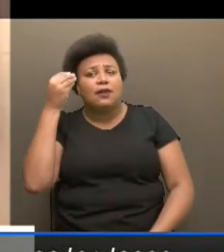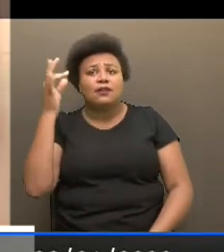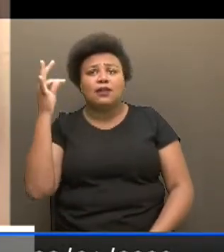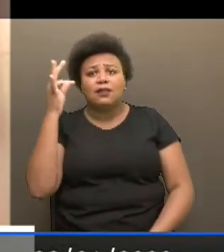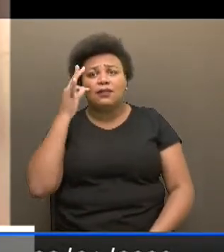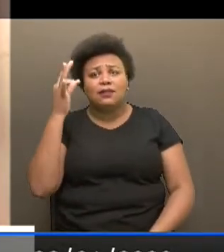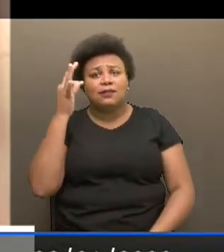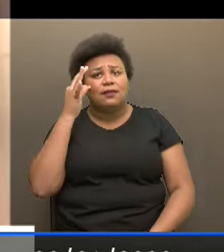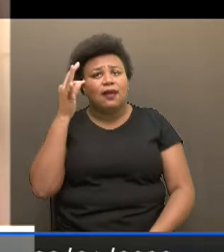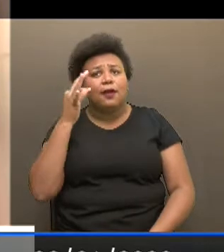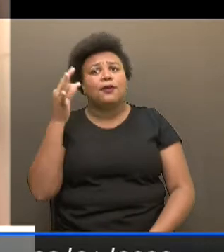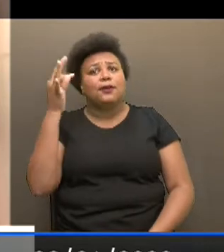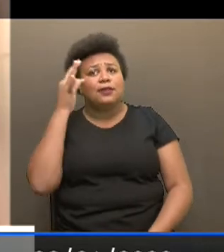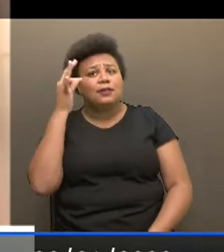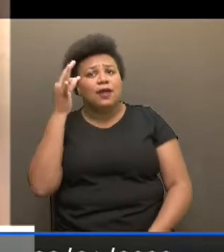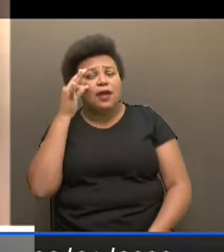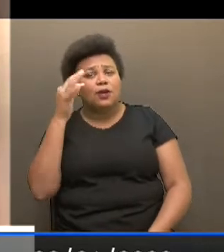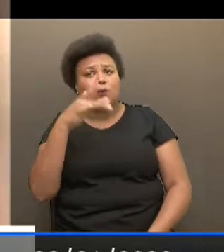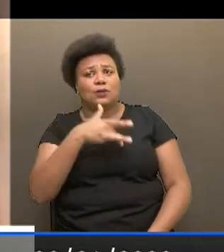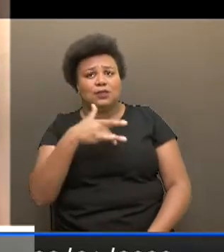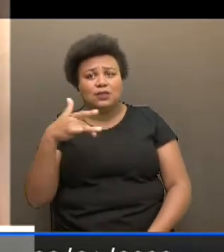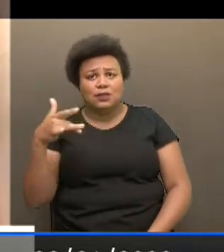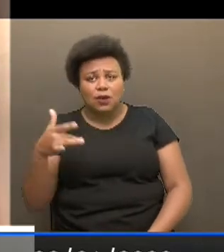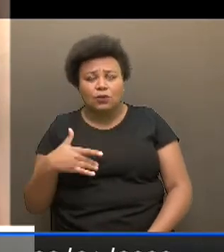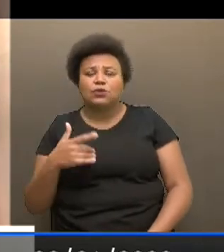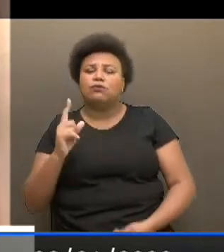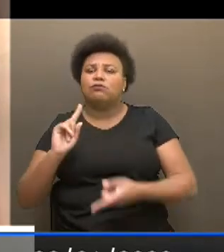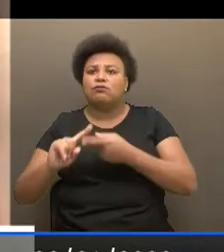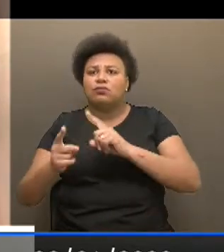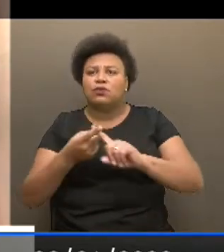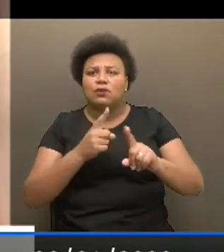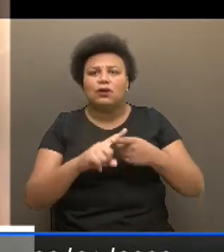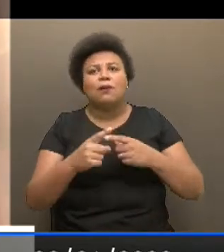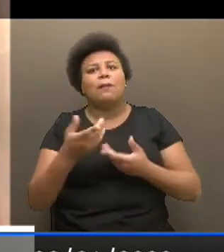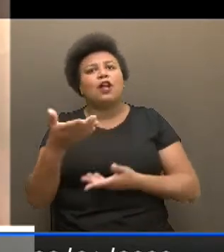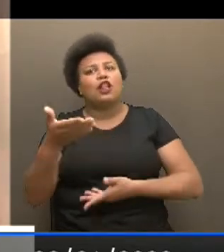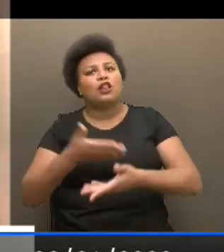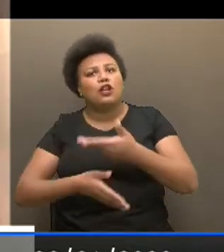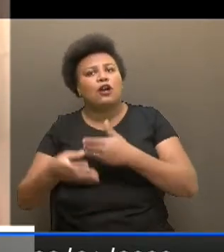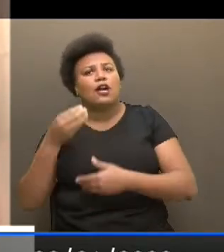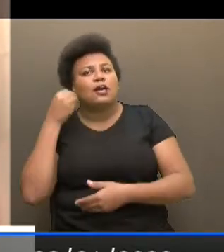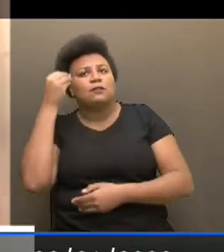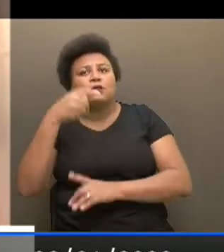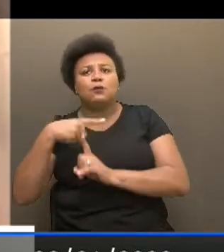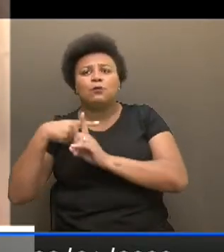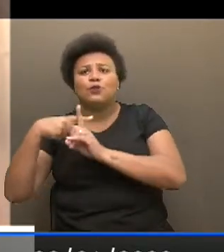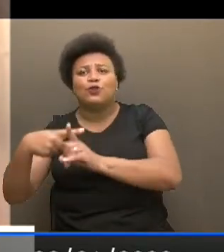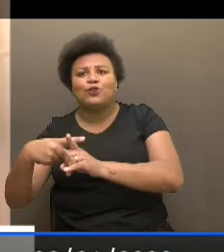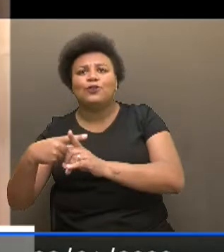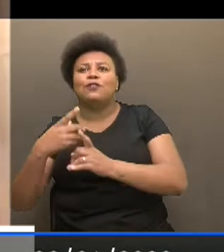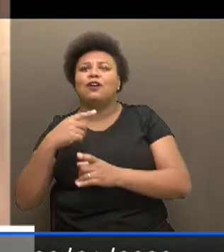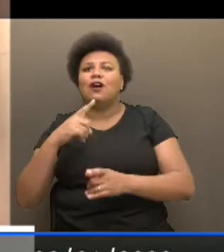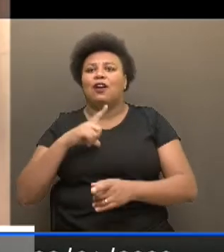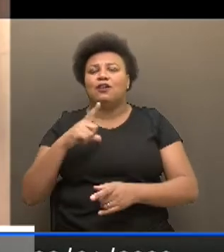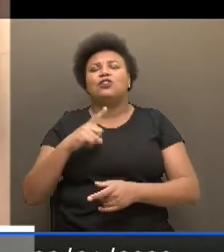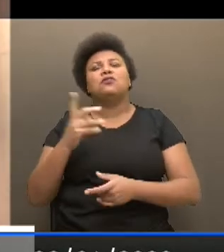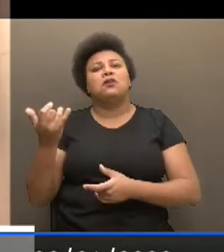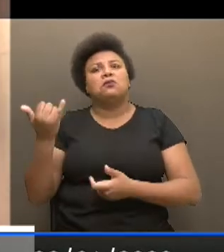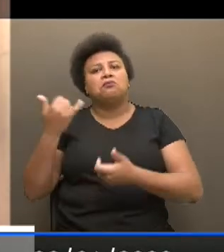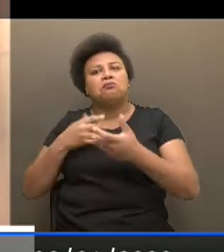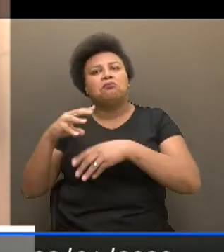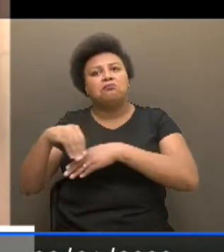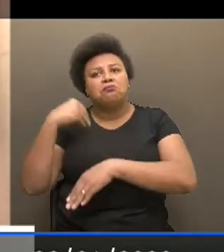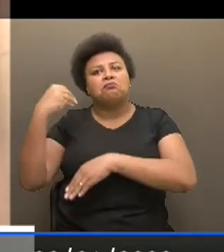e técnicos da saúde para dizer assim, ó, tal experiência que deu certo. Enfim, estamos recebendo